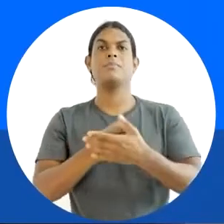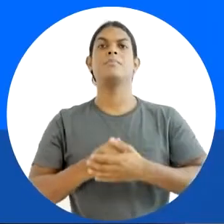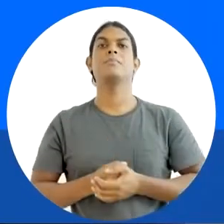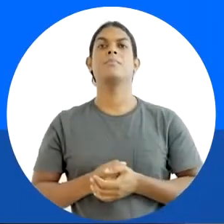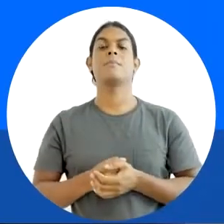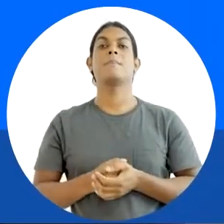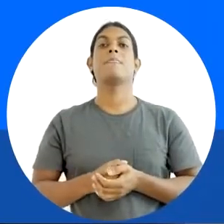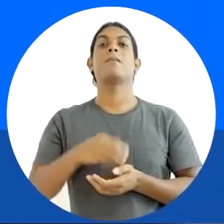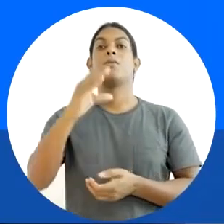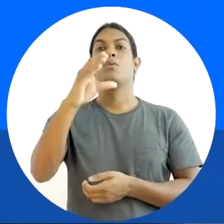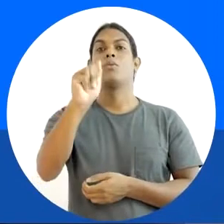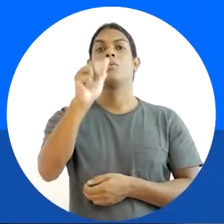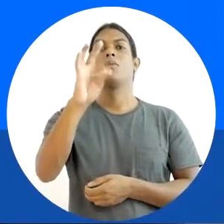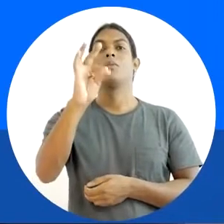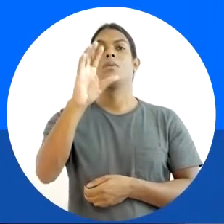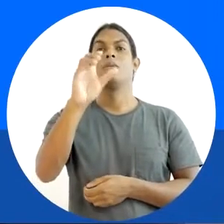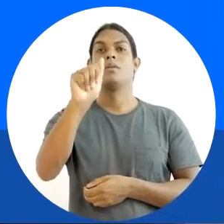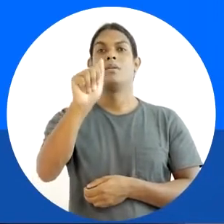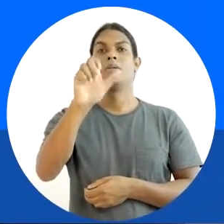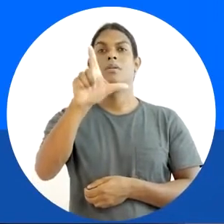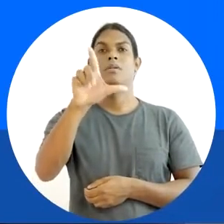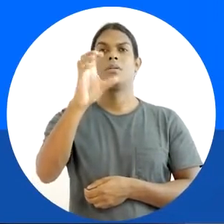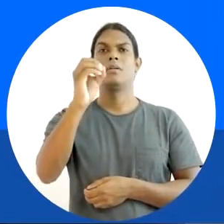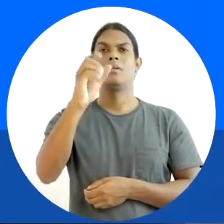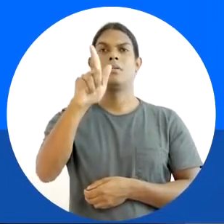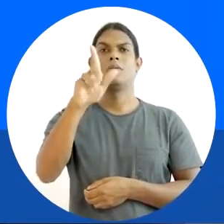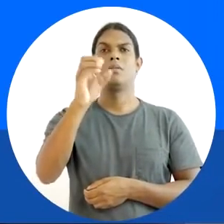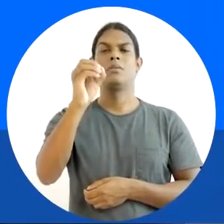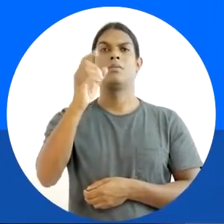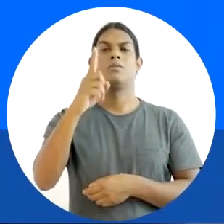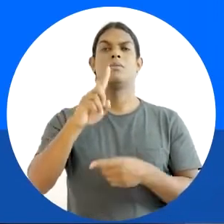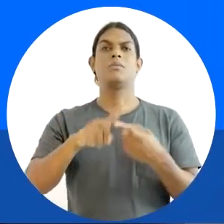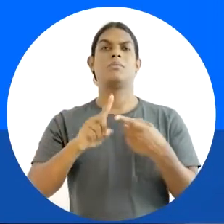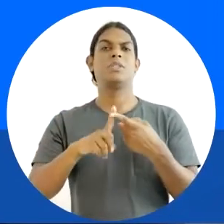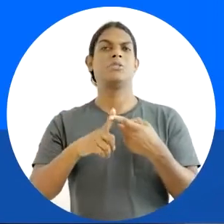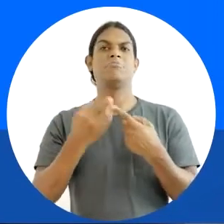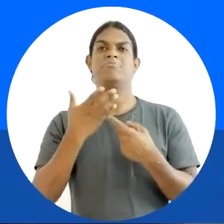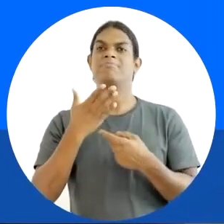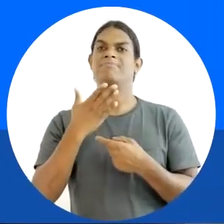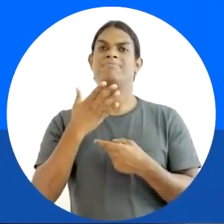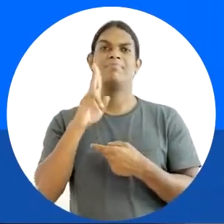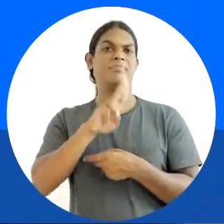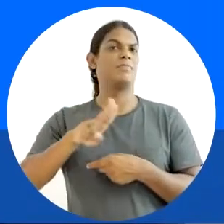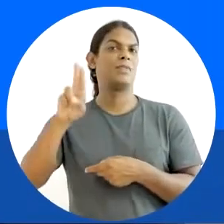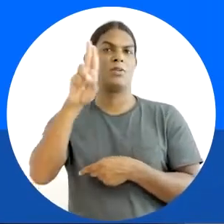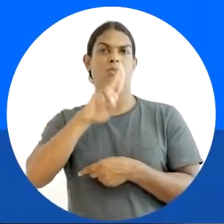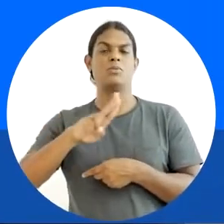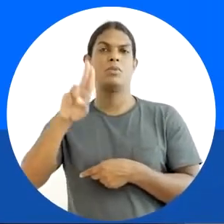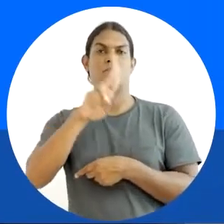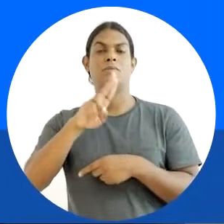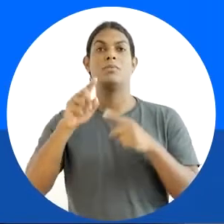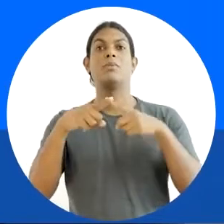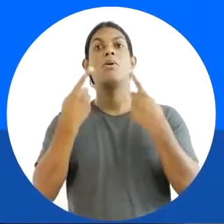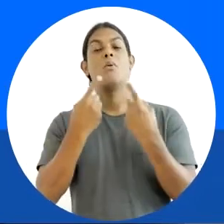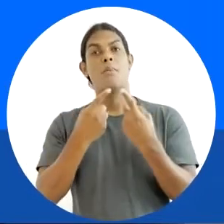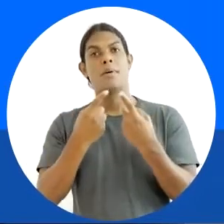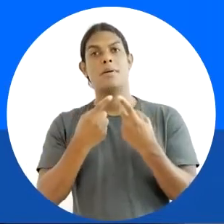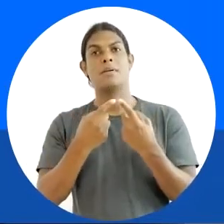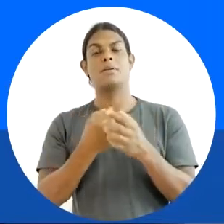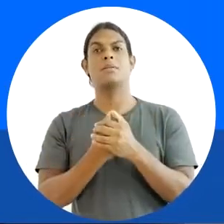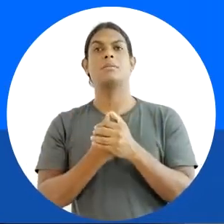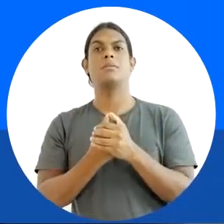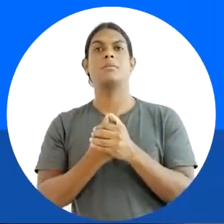já estão em desuso, nós utilizamos os sistemas de gerenciamento eletrônico em bibliotecas, mas pode acontecer